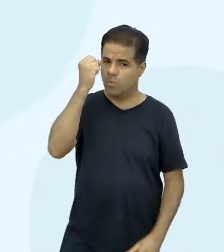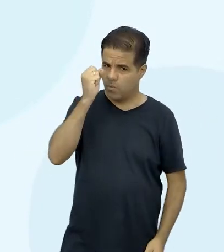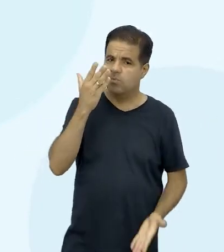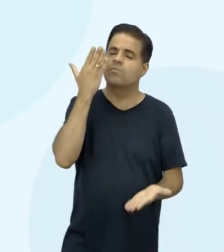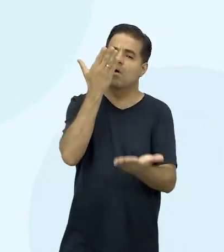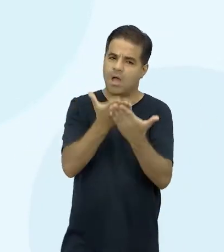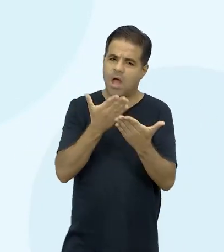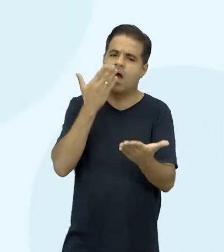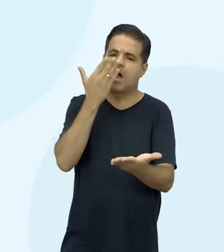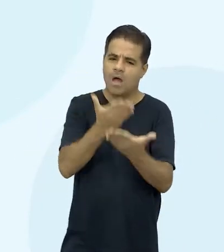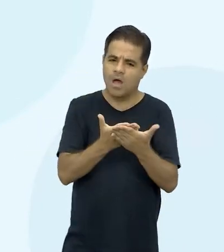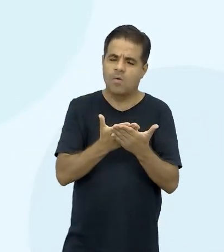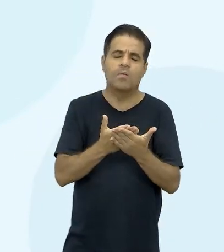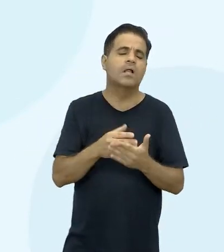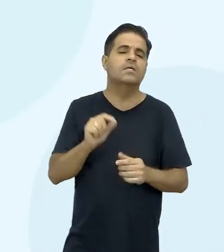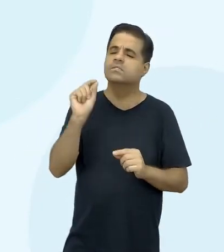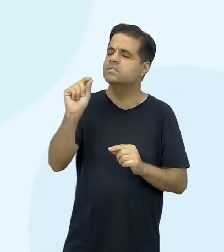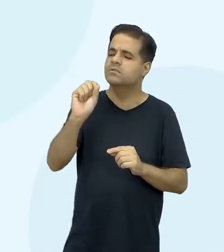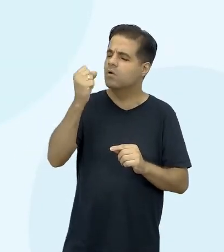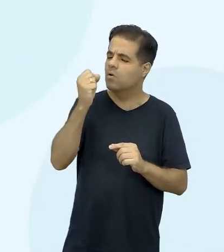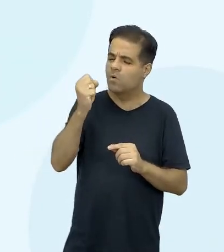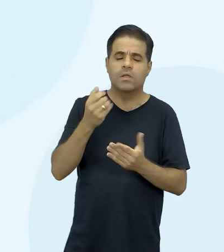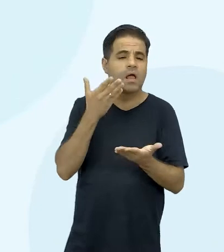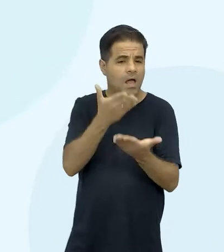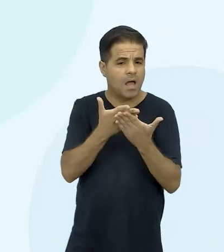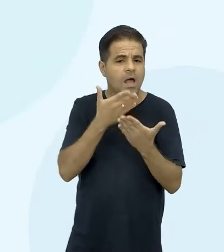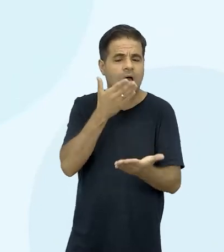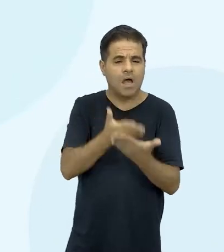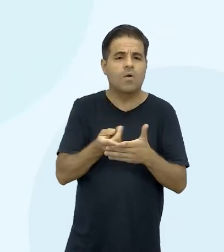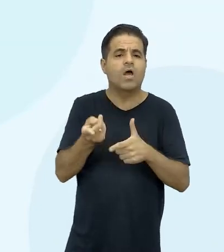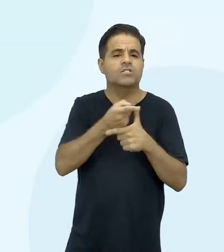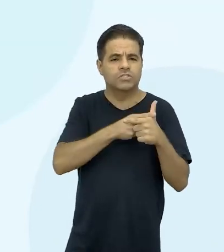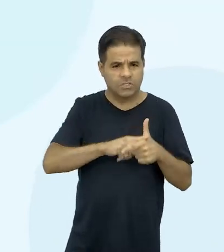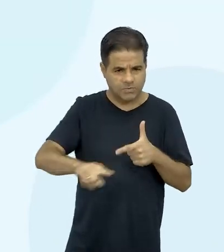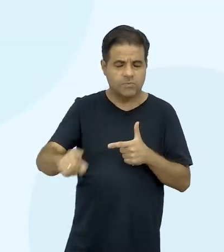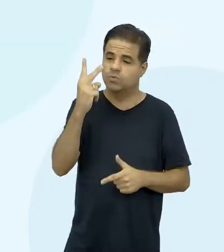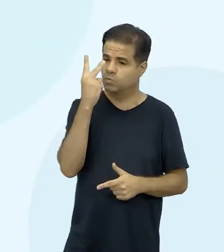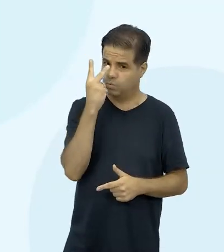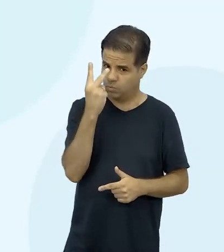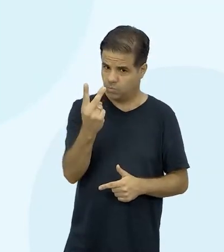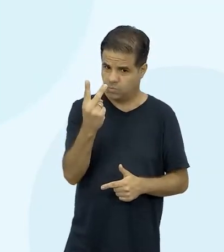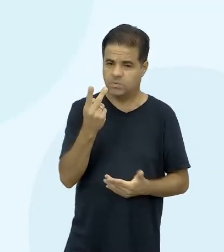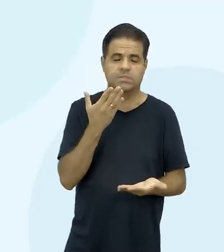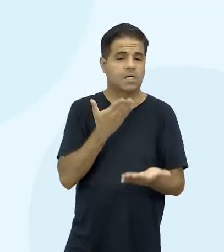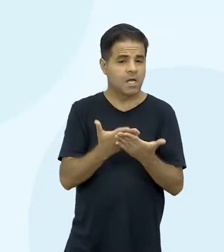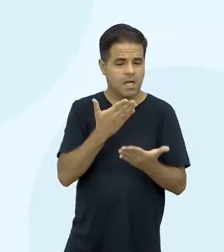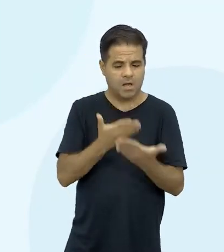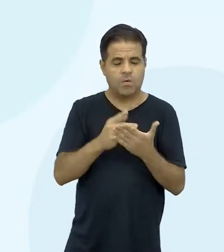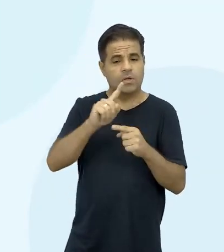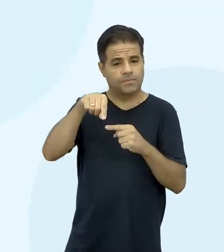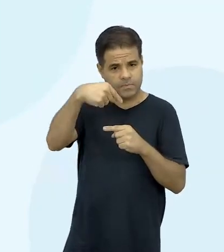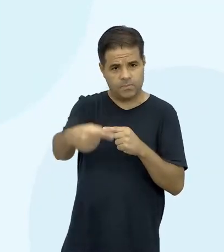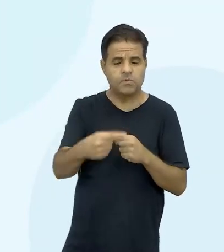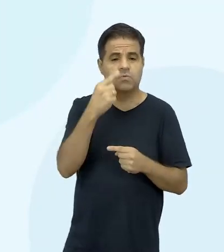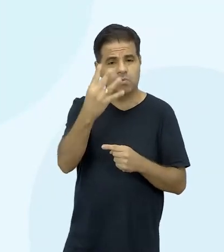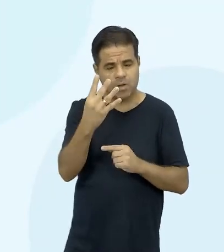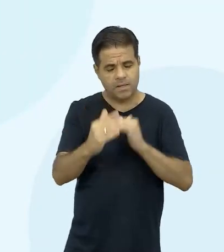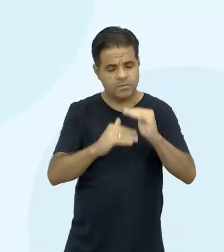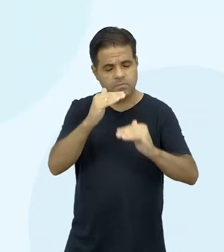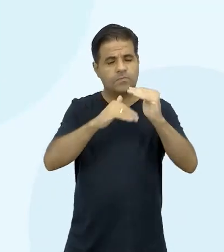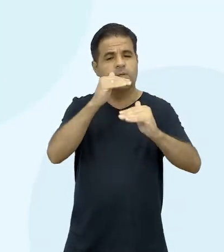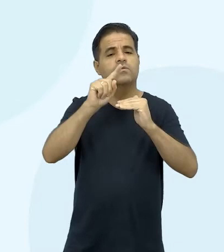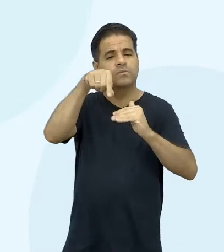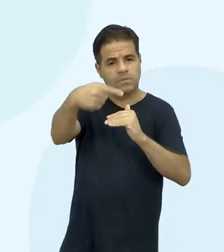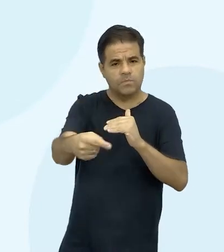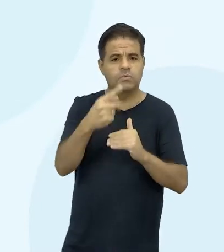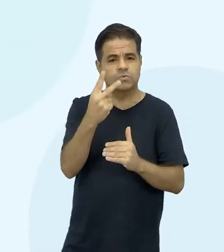aulas. Essas aulas, né, que estão divididas em 2 aulas, depois 4 aulas de desenvolvimento e